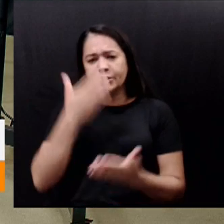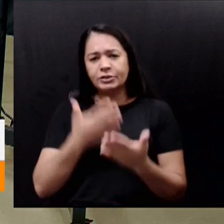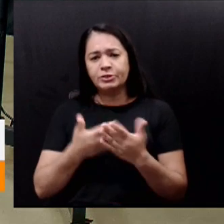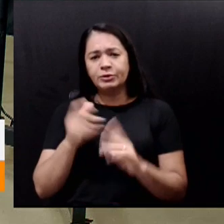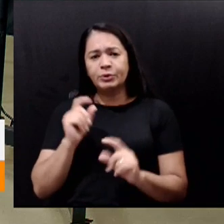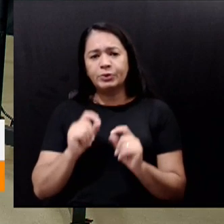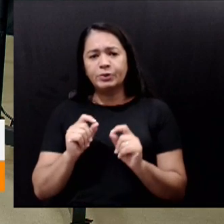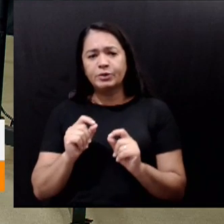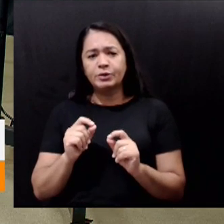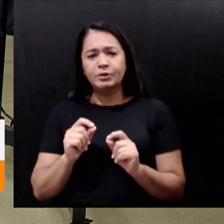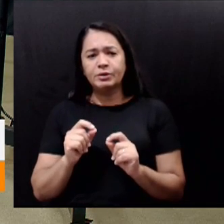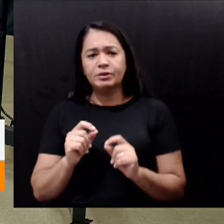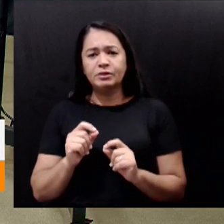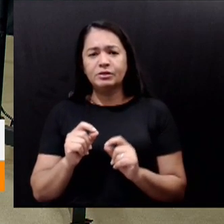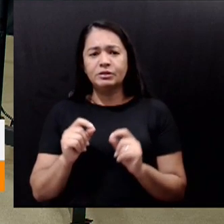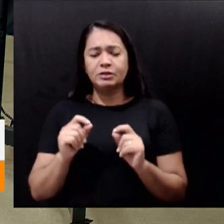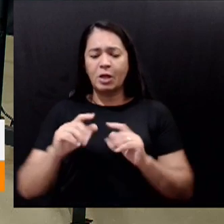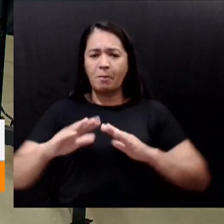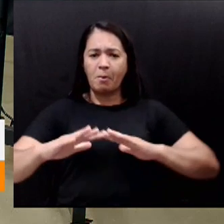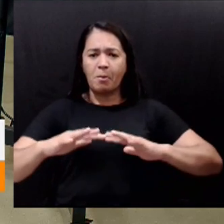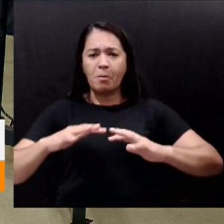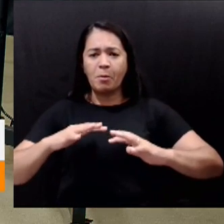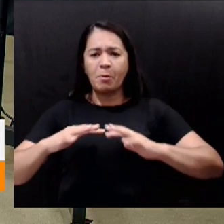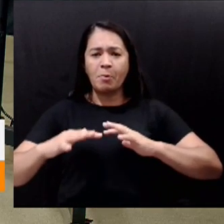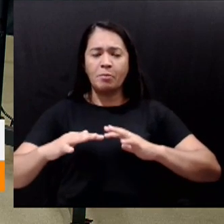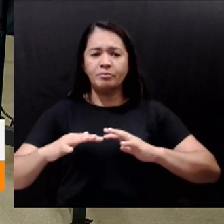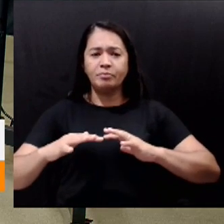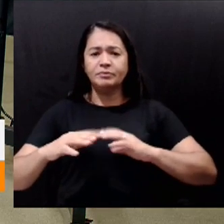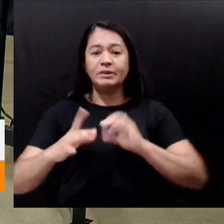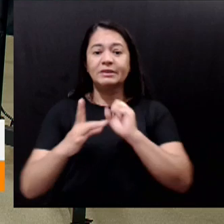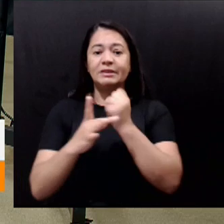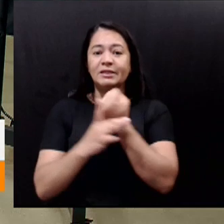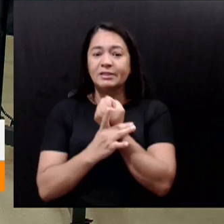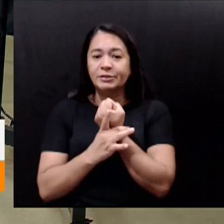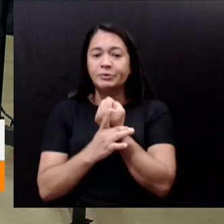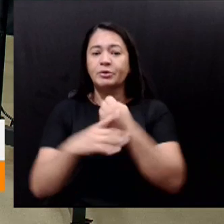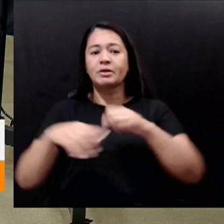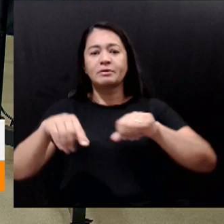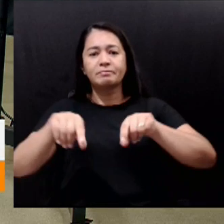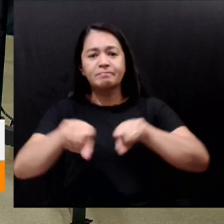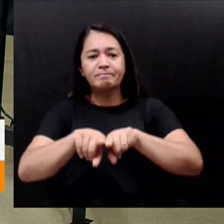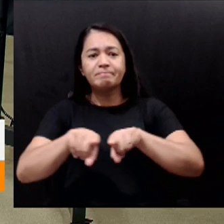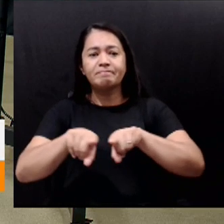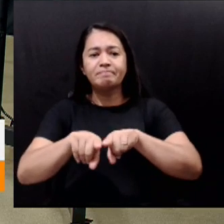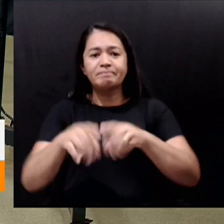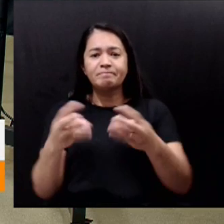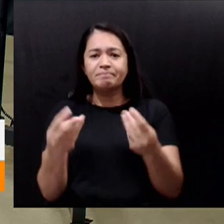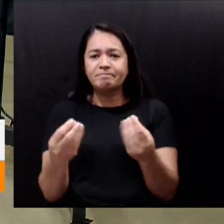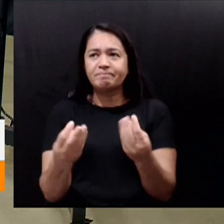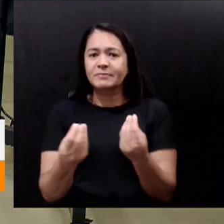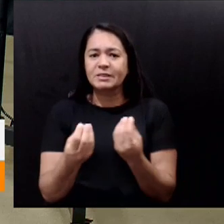da competitividade, a segurança também é um ponto que a gente pode